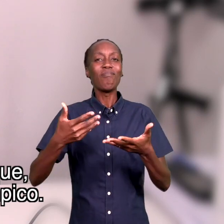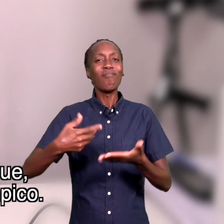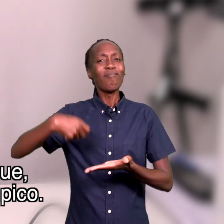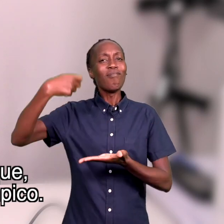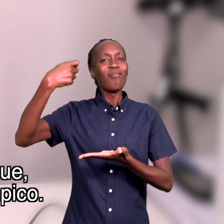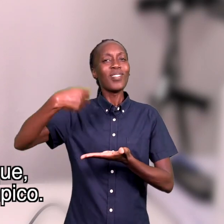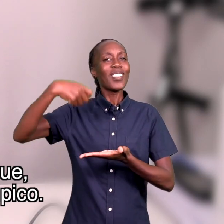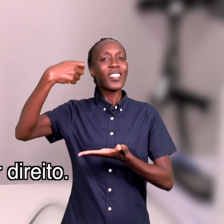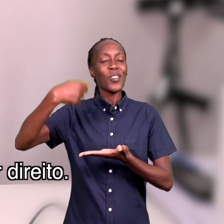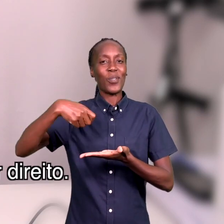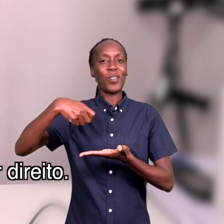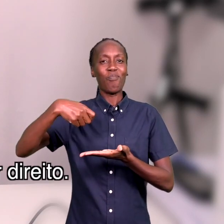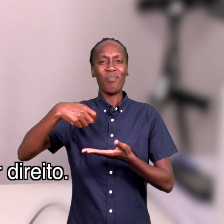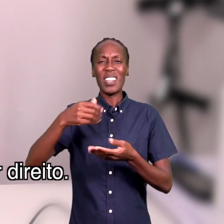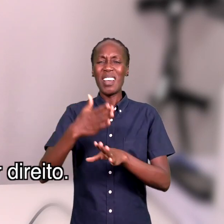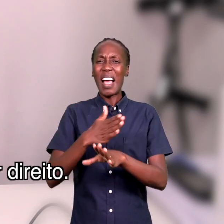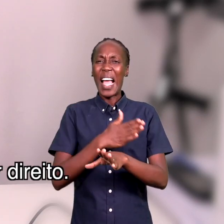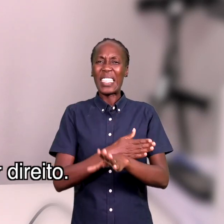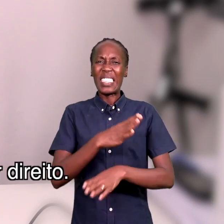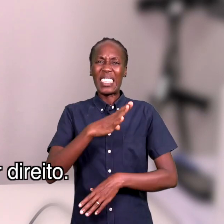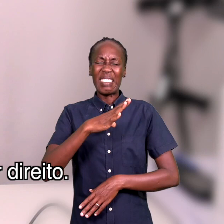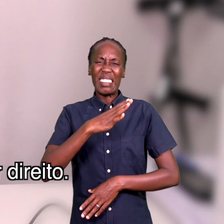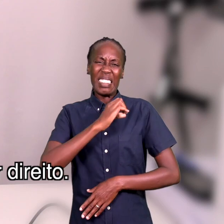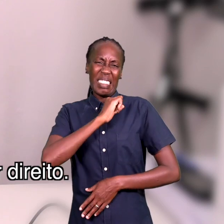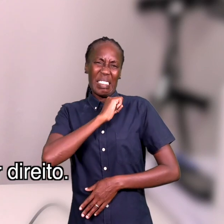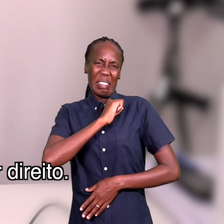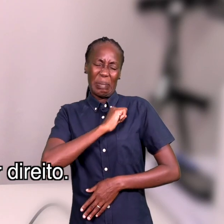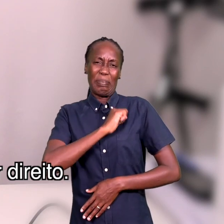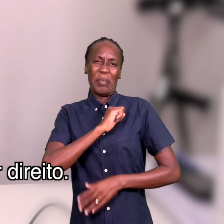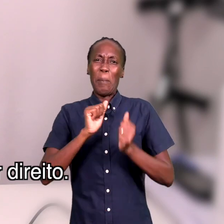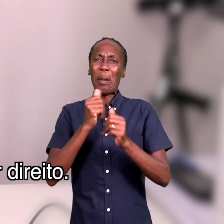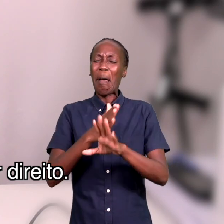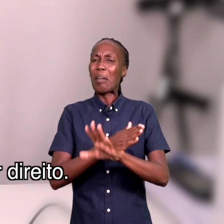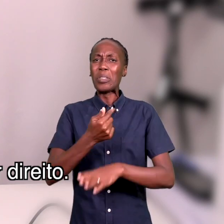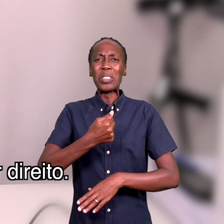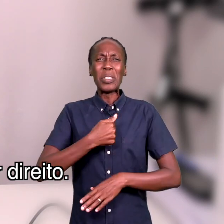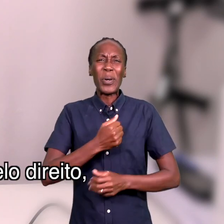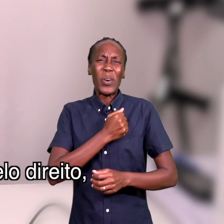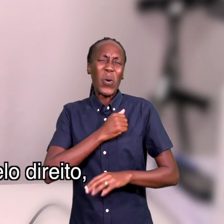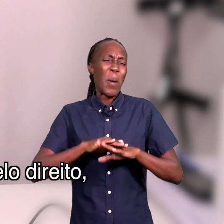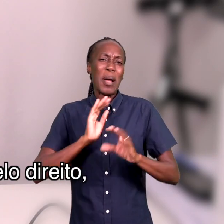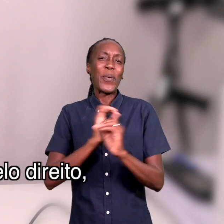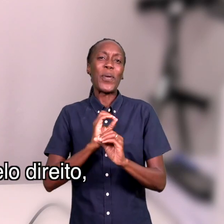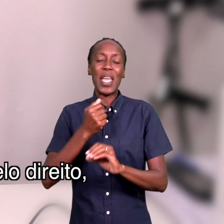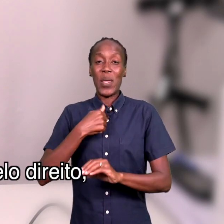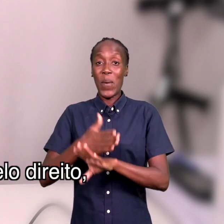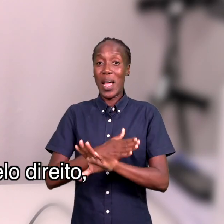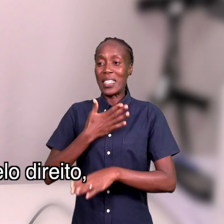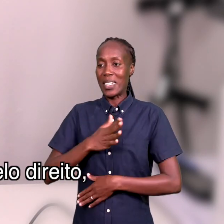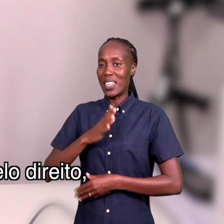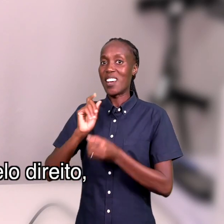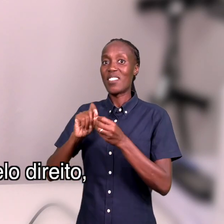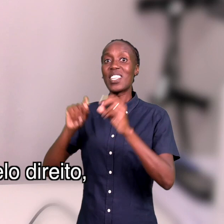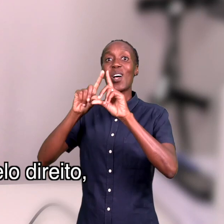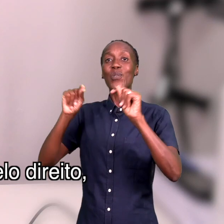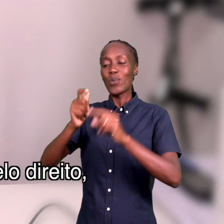presidente do Comitê Paralímpico. Ele que recomendou-me a fazer direito. Então, na altura não tinha